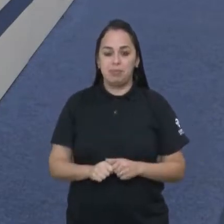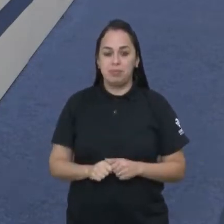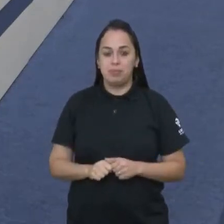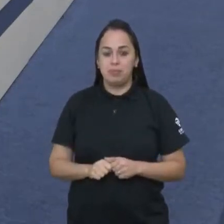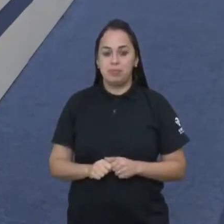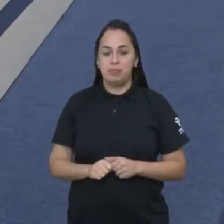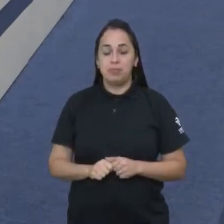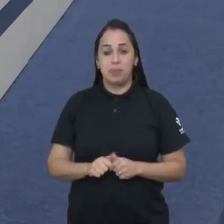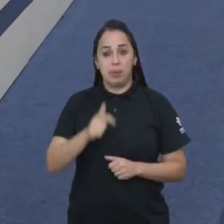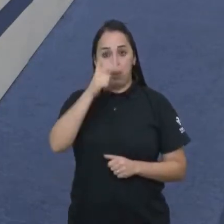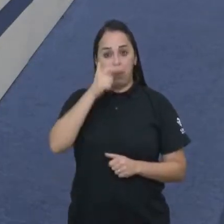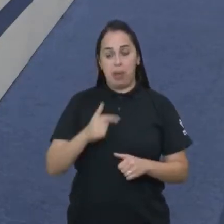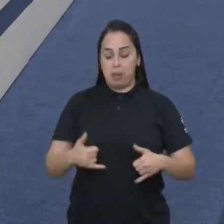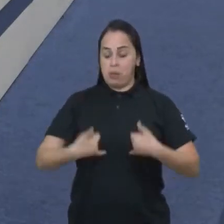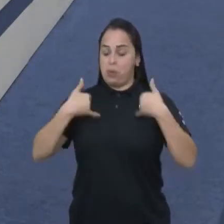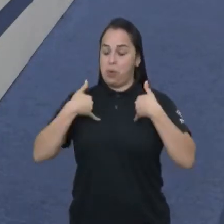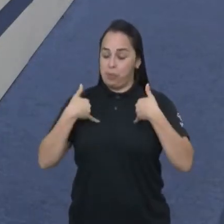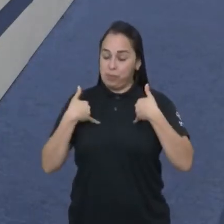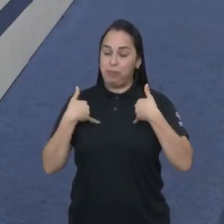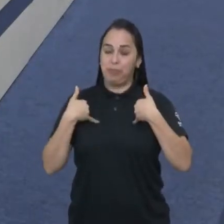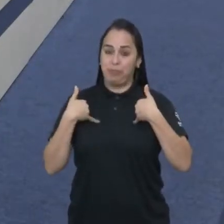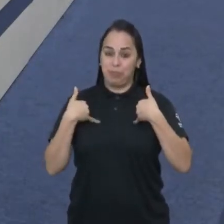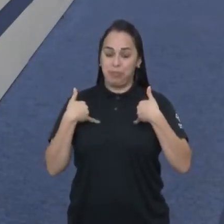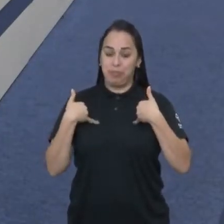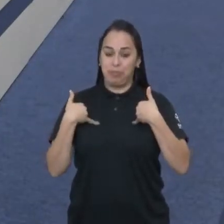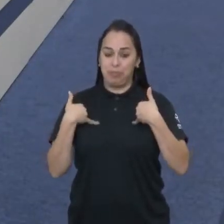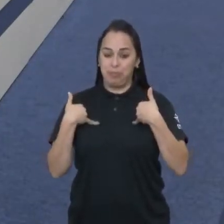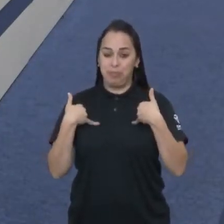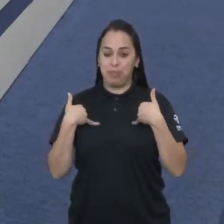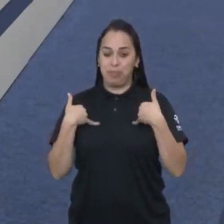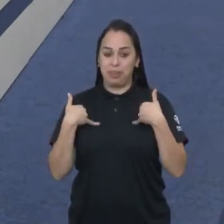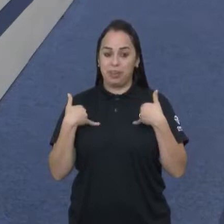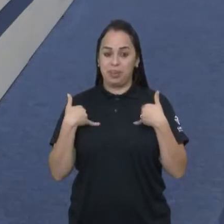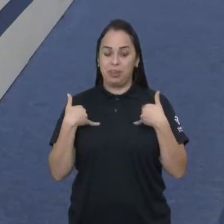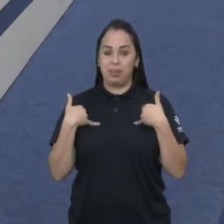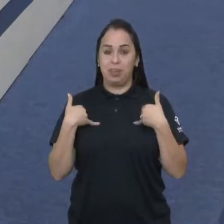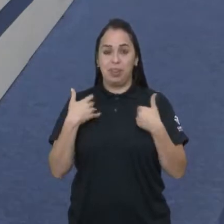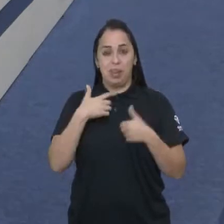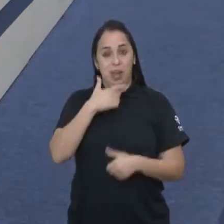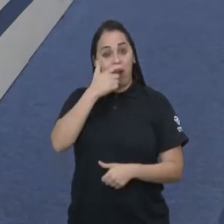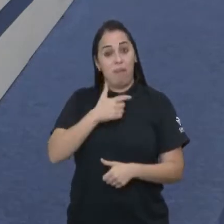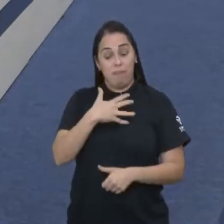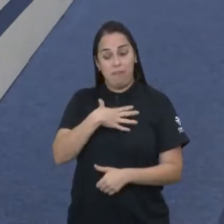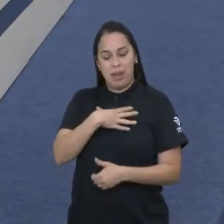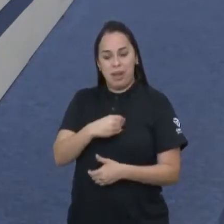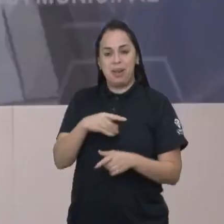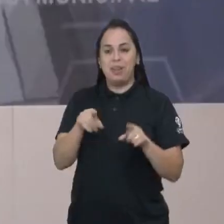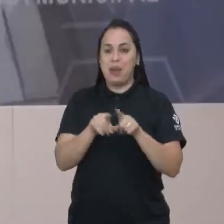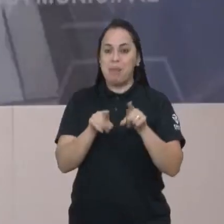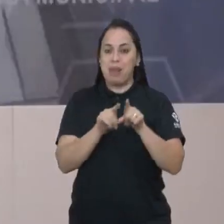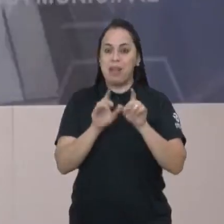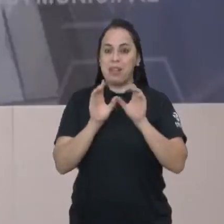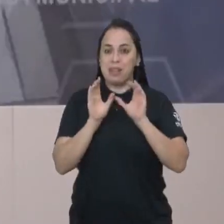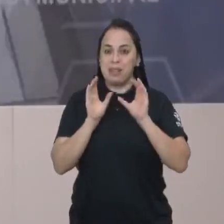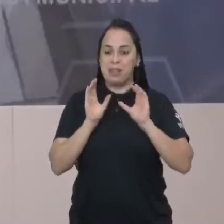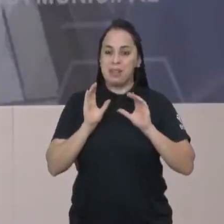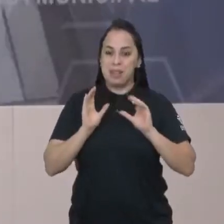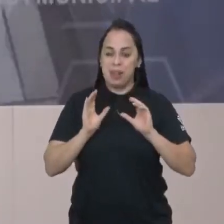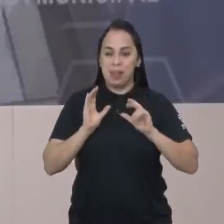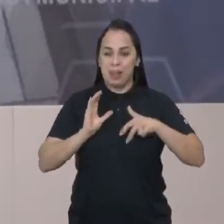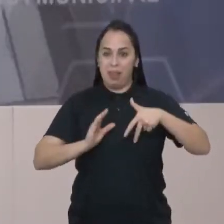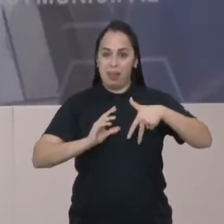Para mim é motivo de muito orgulho, tanto quanto filho, mas também como cidadão joseense,